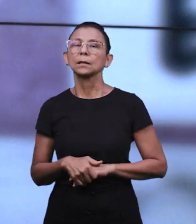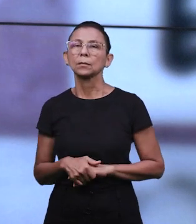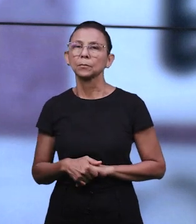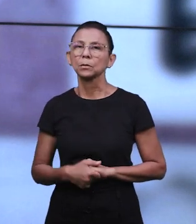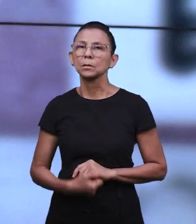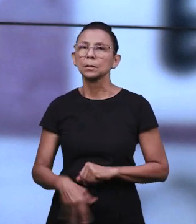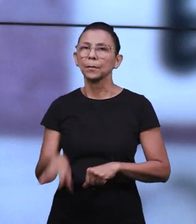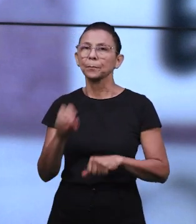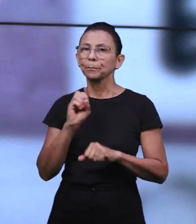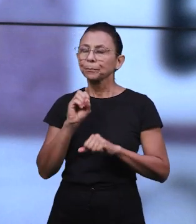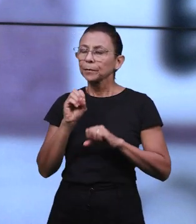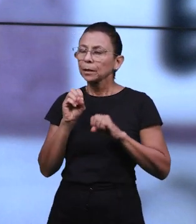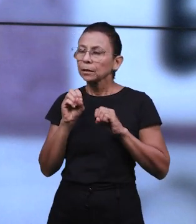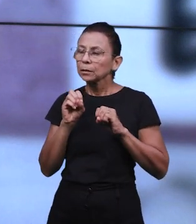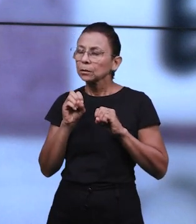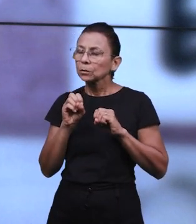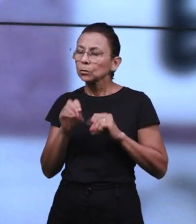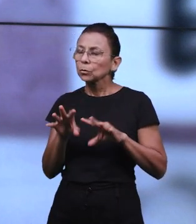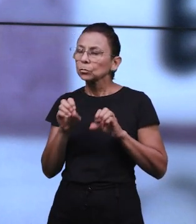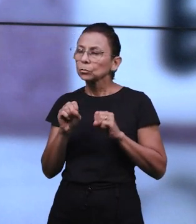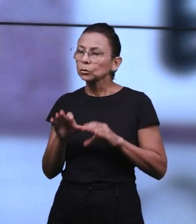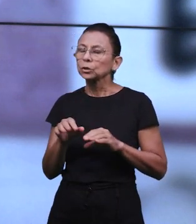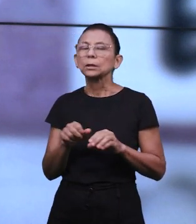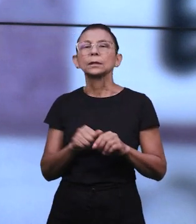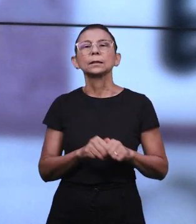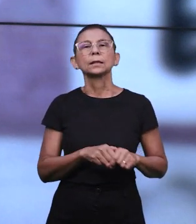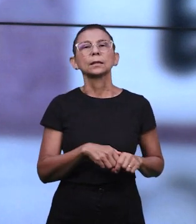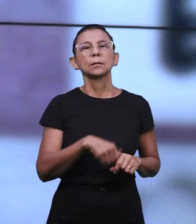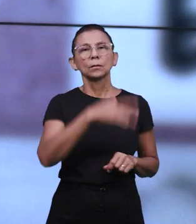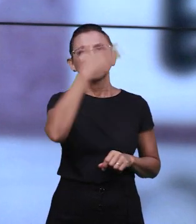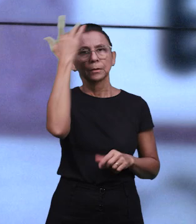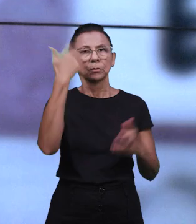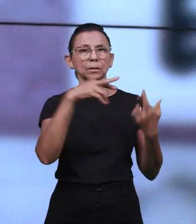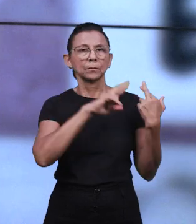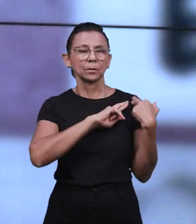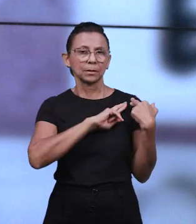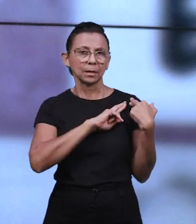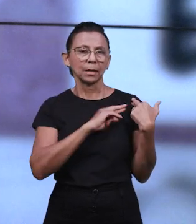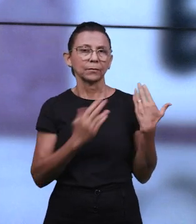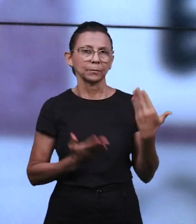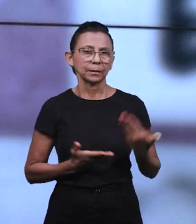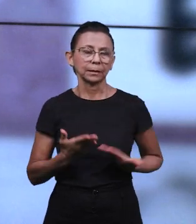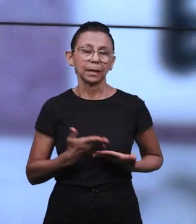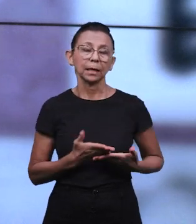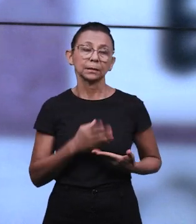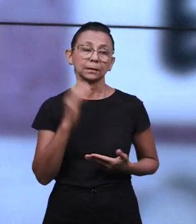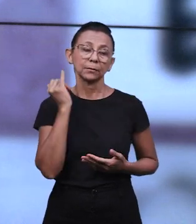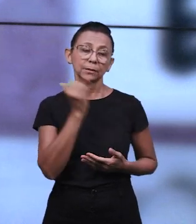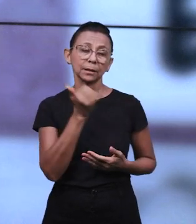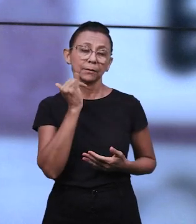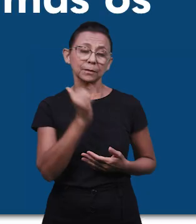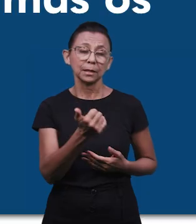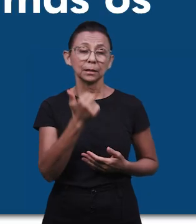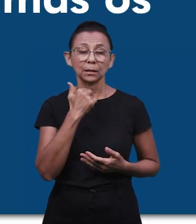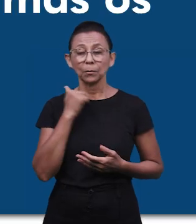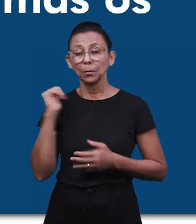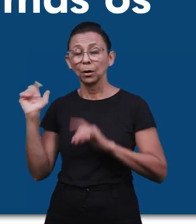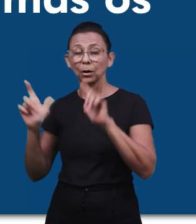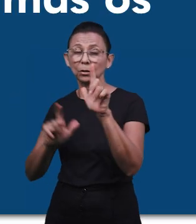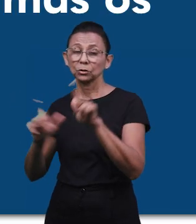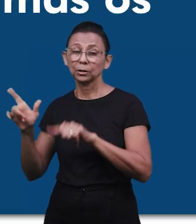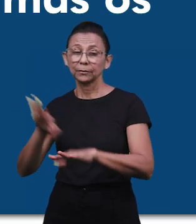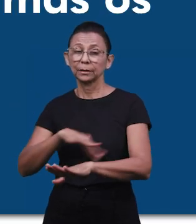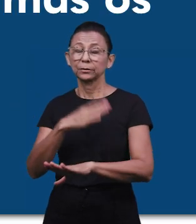instrução precisa ser diária também com a cuidadora. No livro de Coríntios, 2 Coríntios capítulo 12,